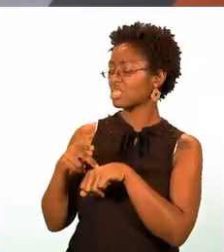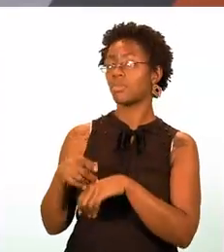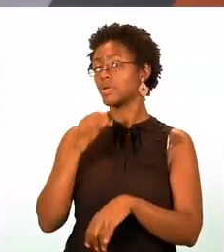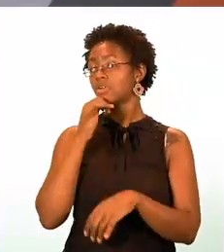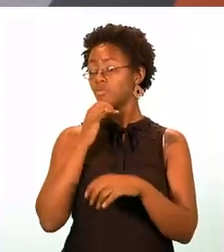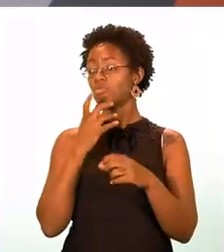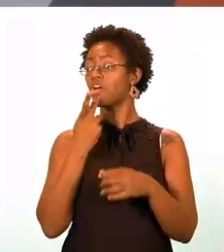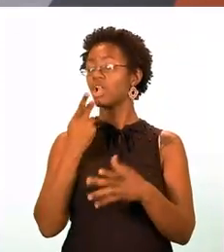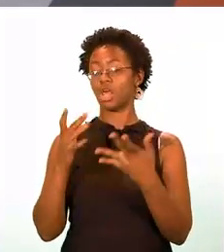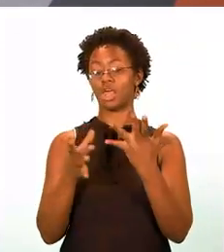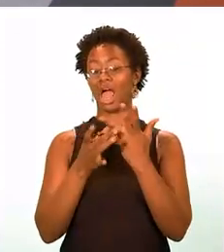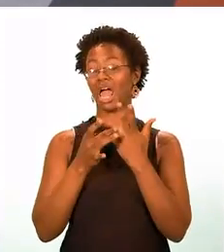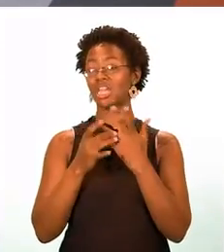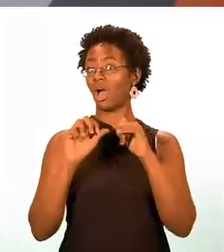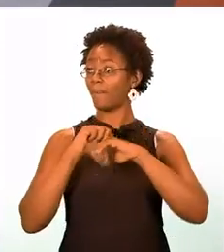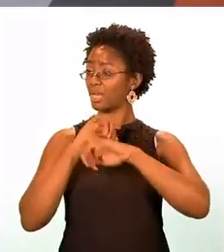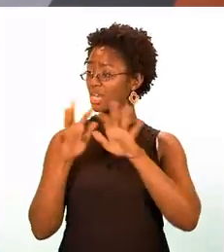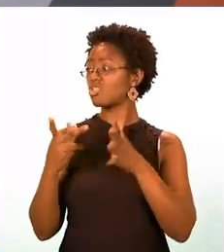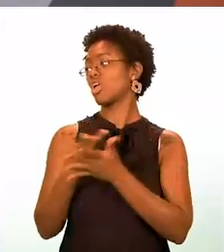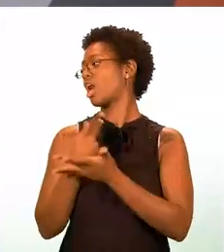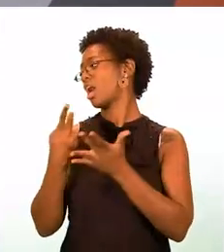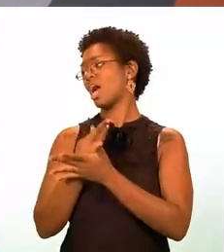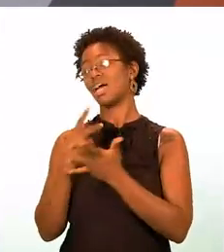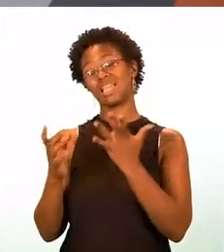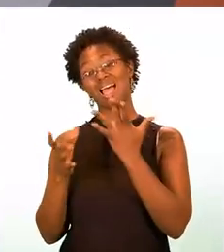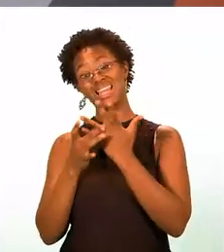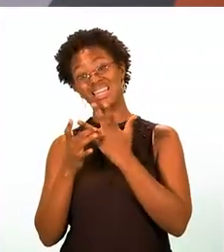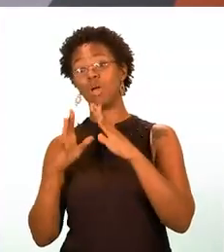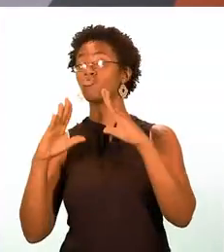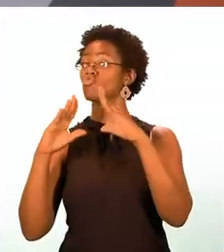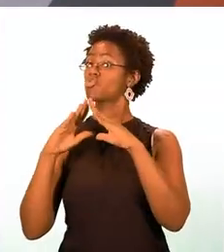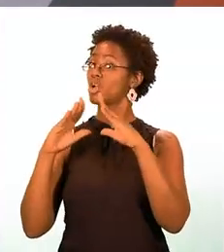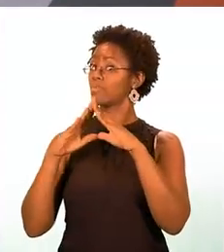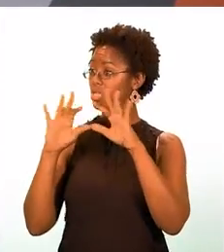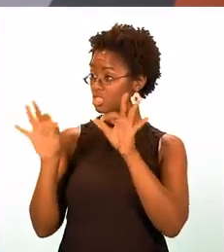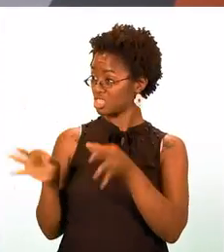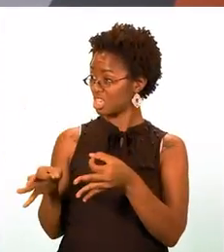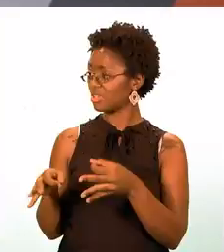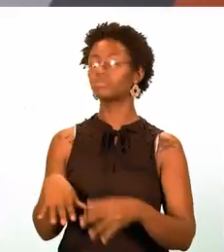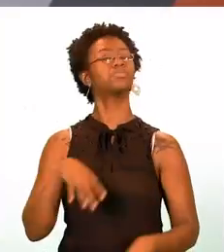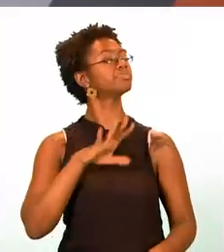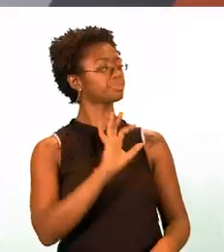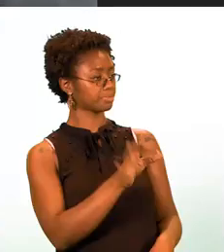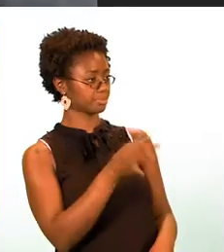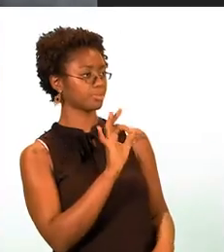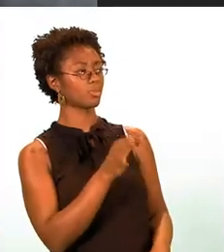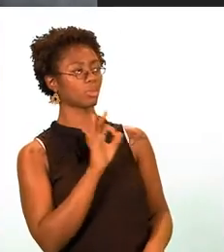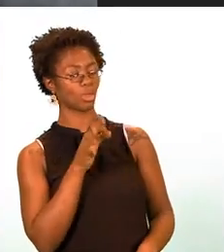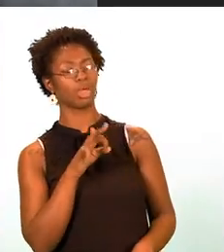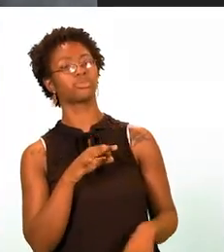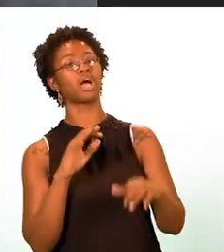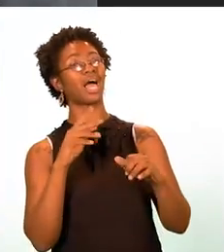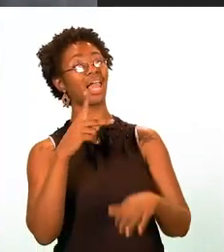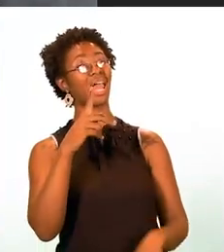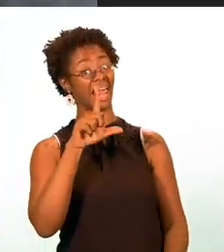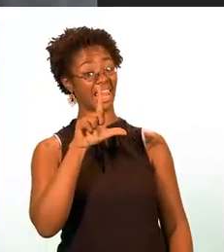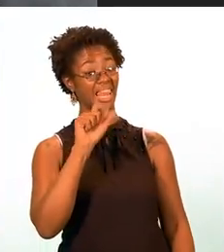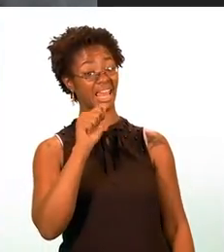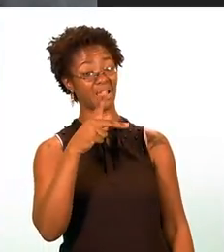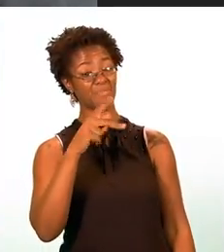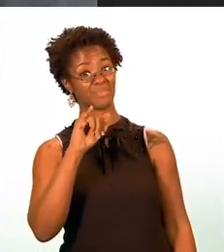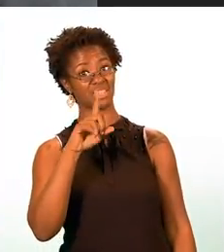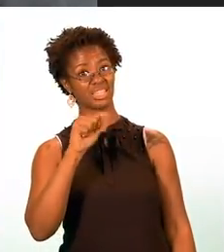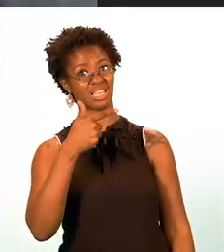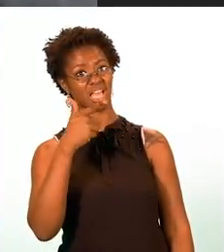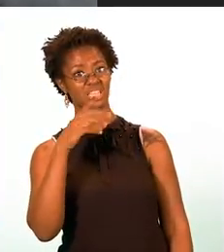fala, ganhei um anel de brilhante, está errado, porque é um anel de diamantes, né? É, a lapidação dele é